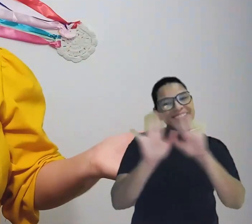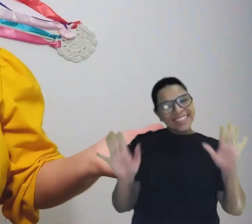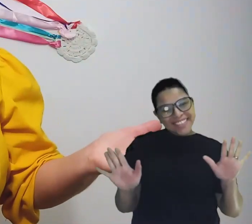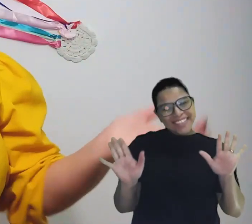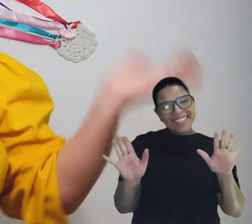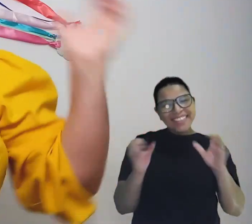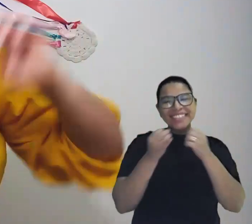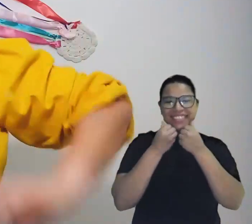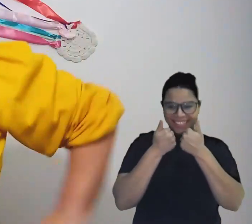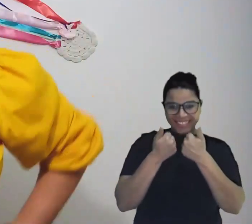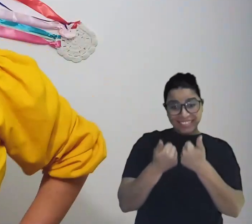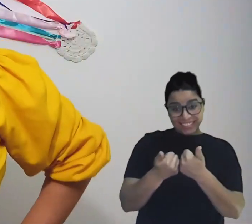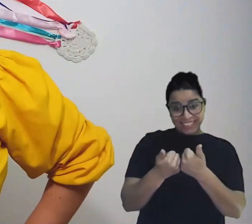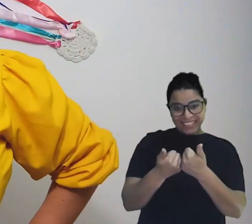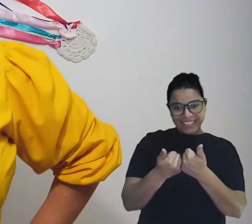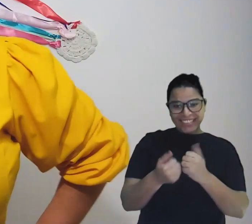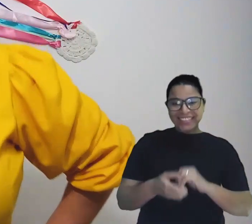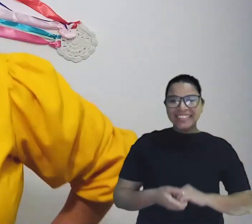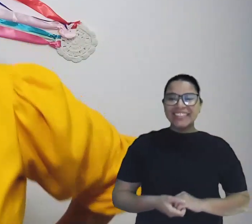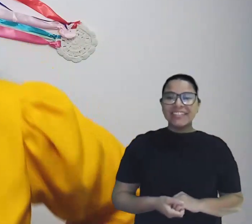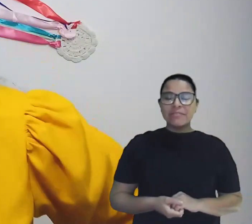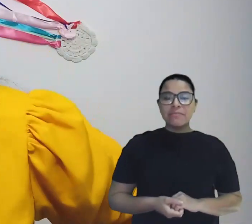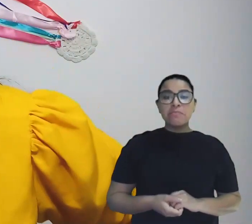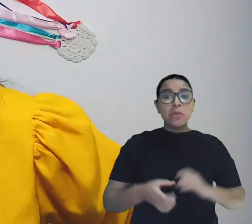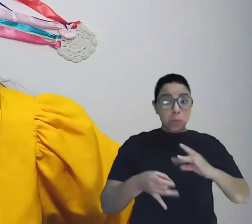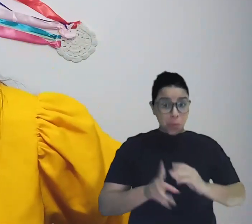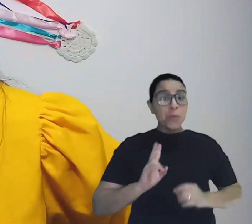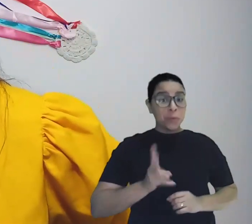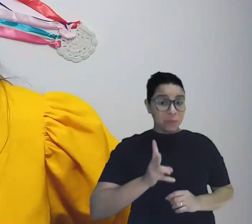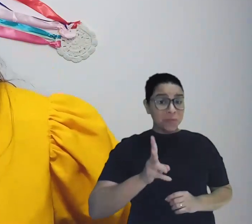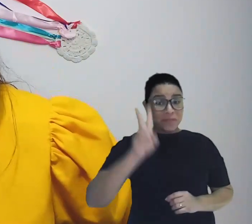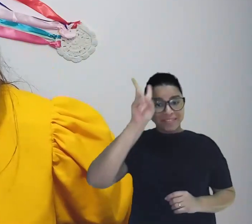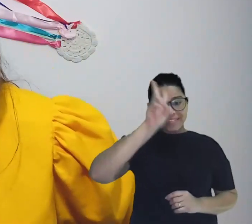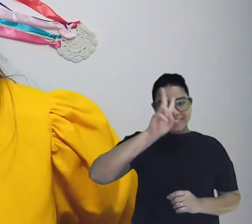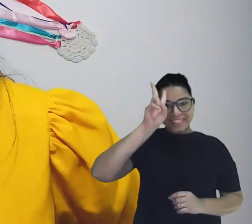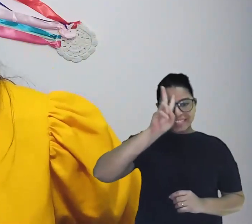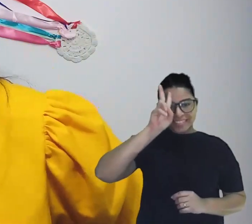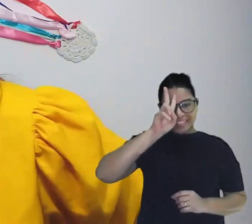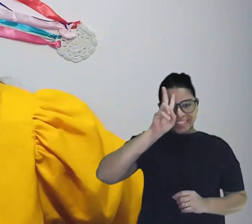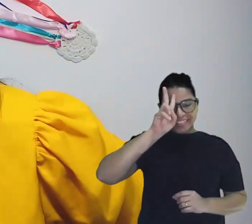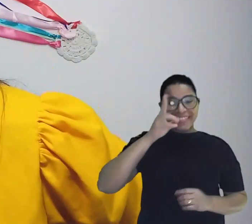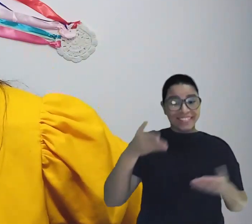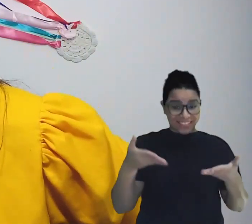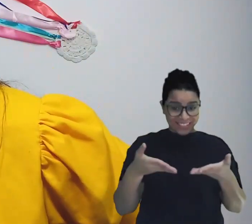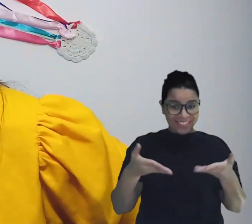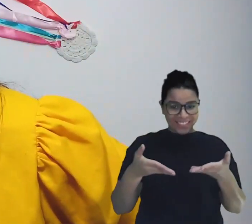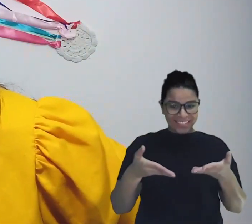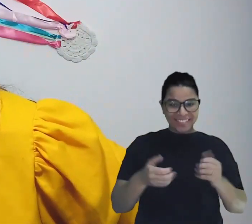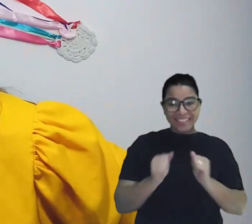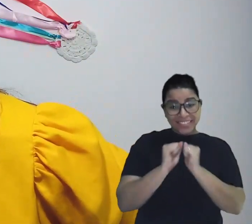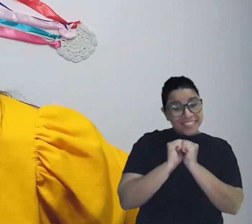Olá! Tudo bem? Prontos para continuarmos juntos a história de hoje?